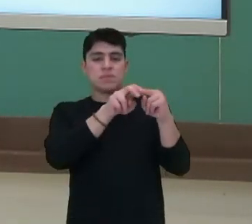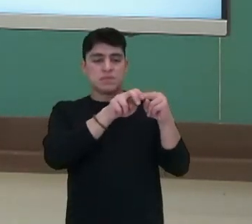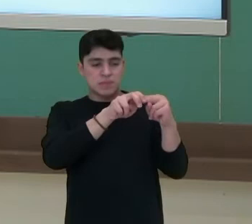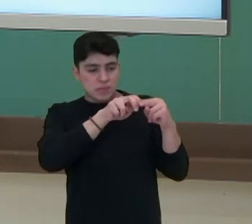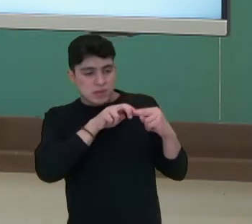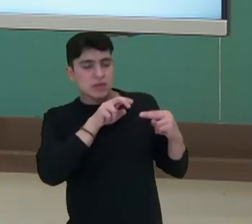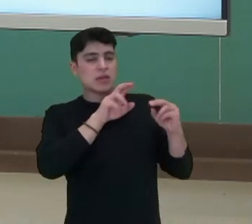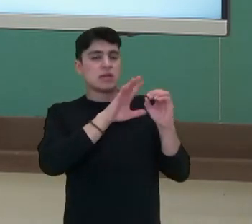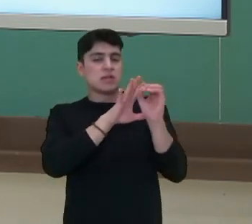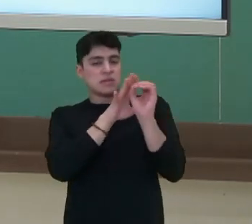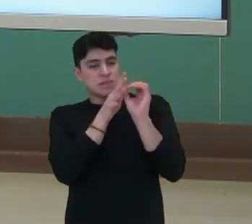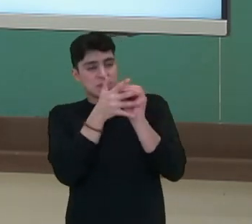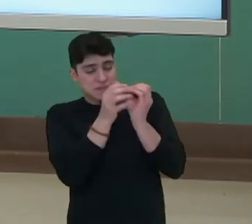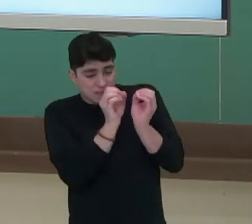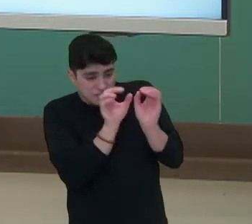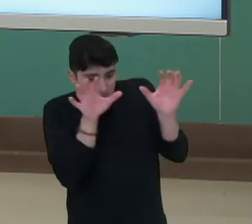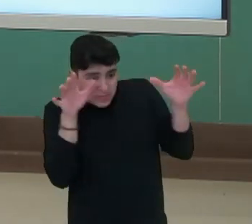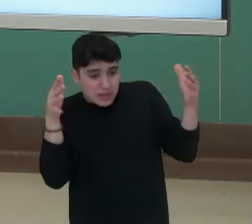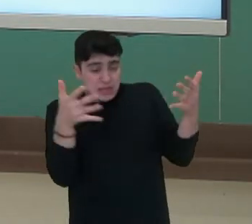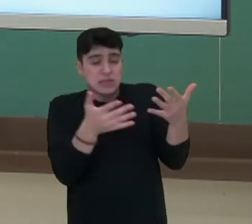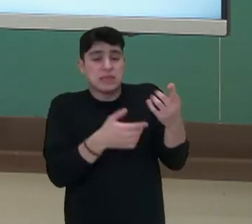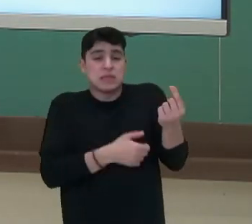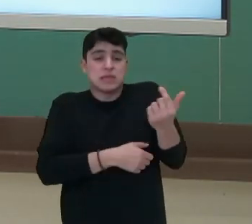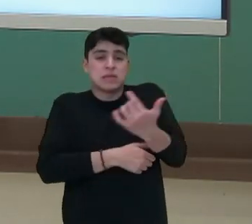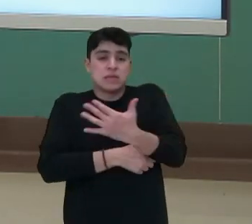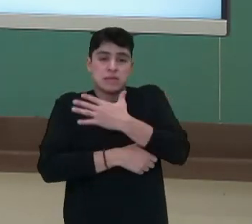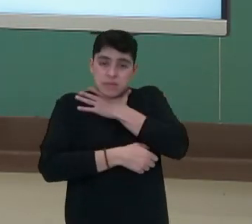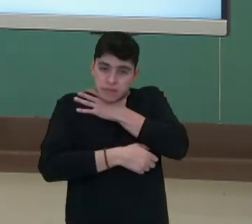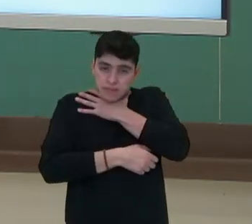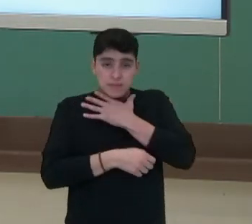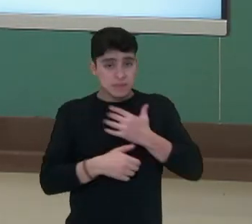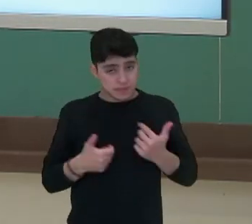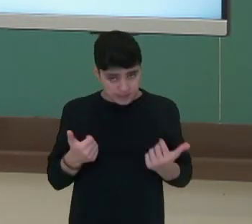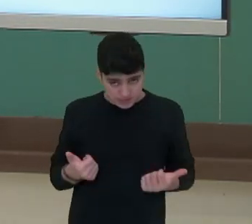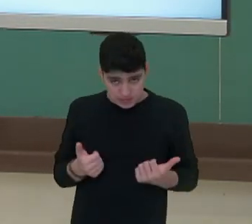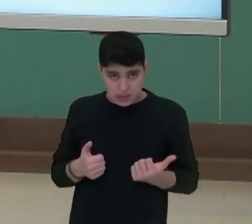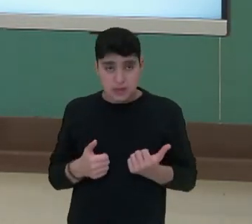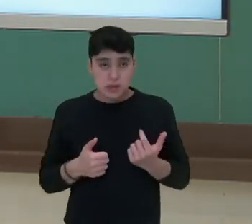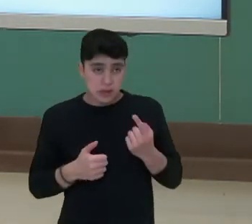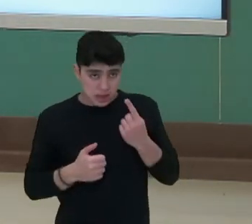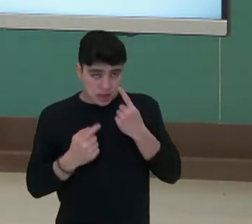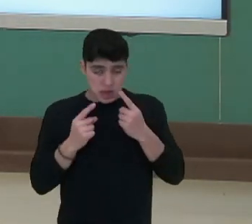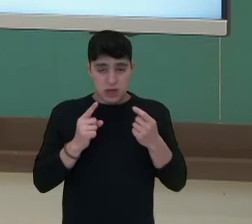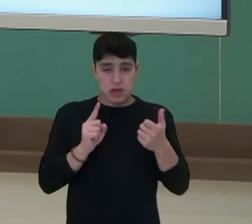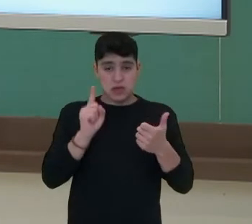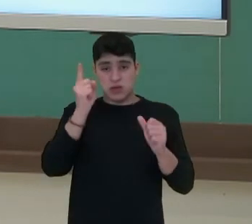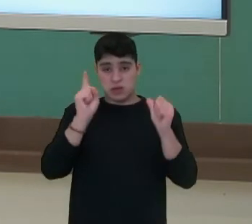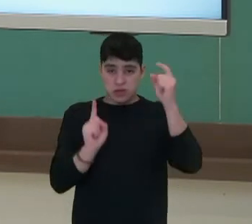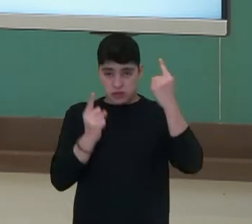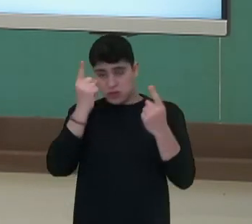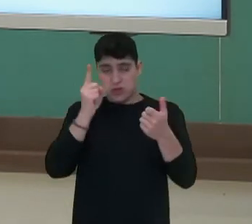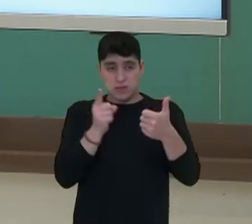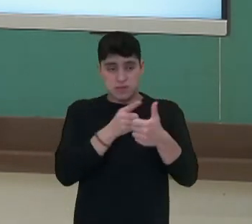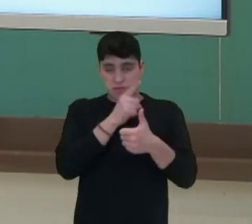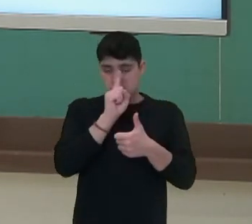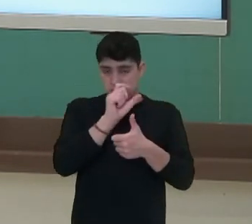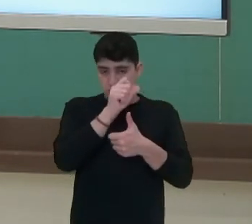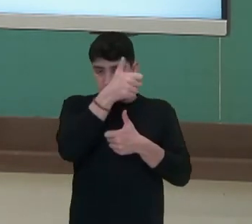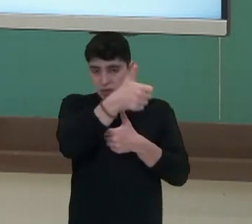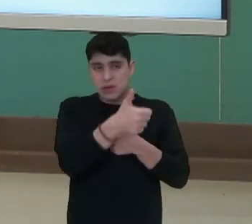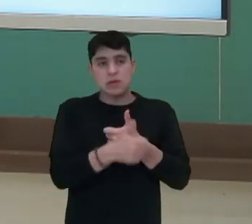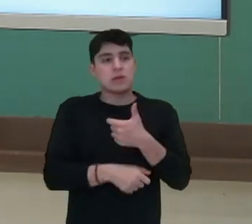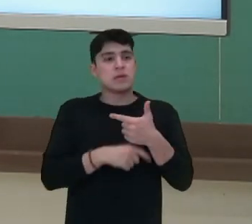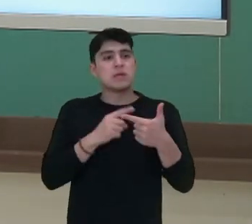ter sofrido muito, né, com essa crise aí da pandemia. Então o Chile estava em primeiro lugar com 0,851. Vamos